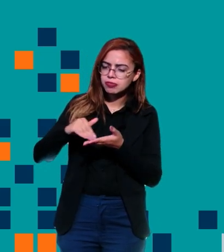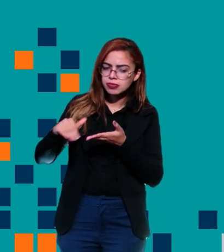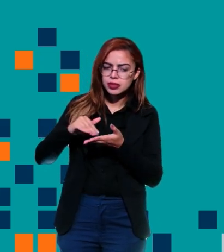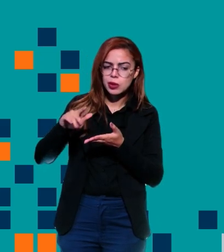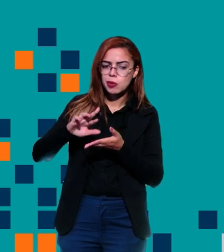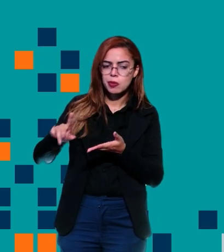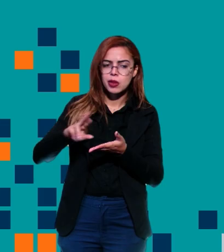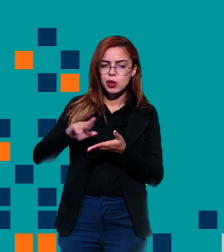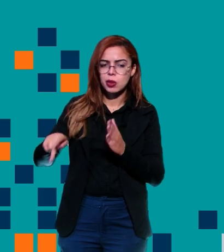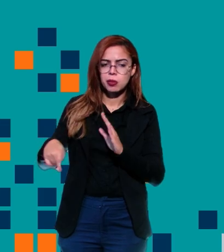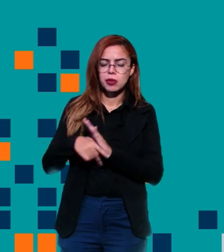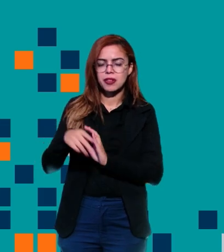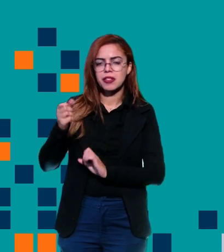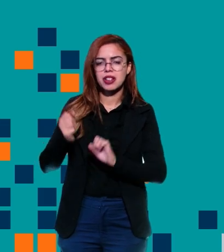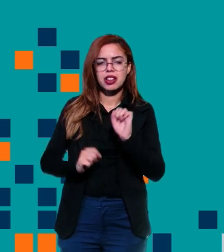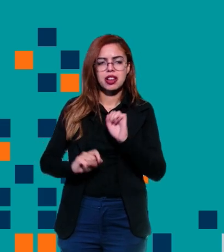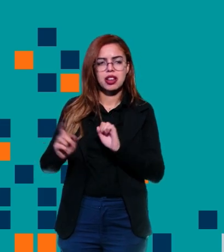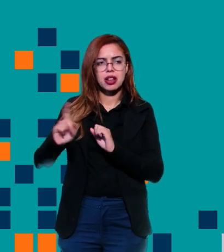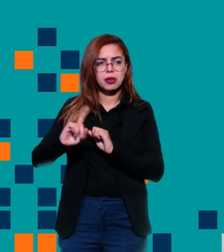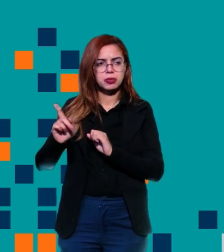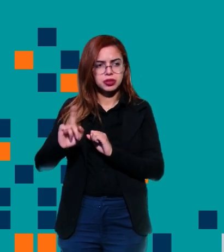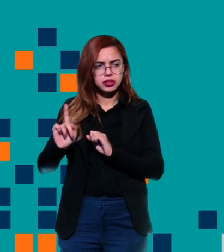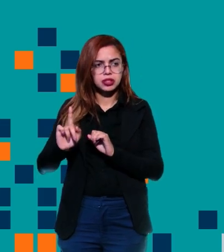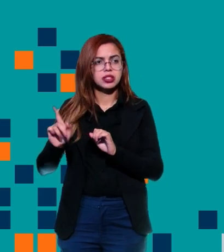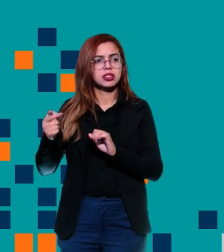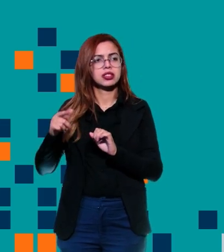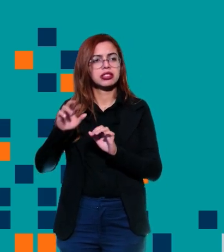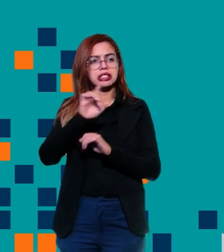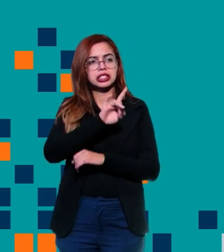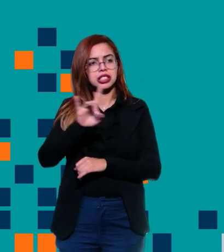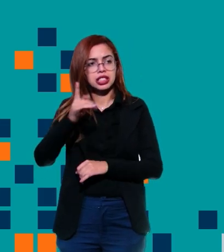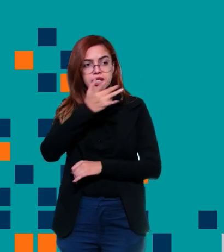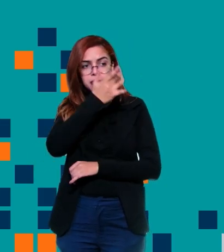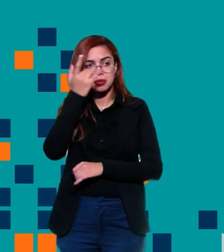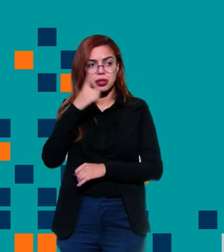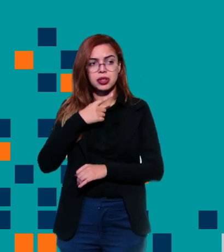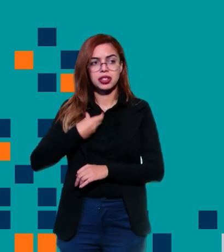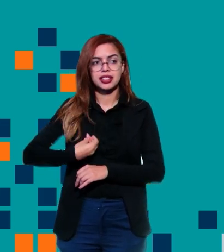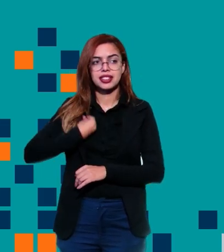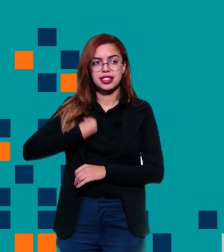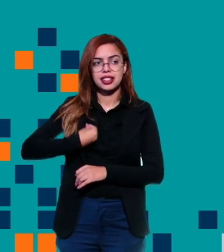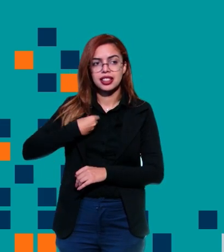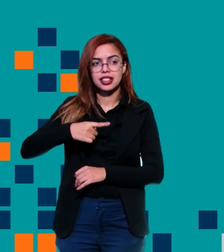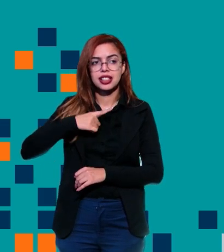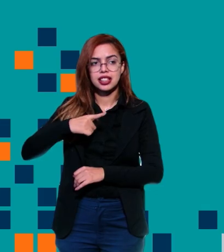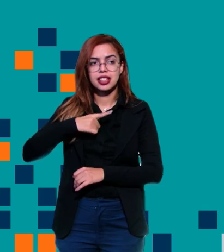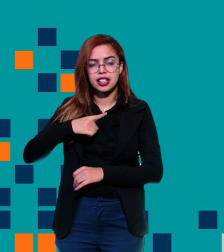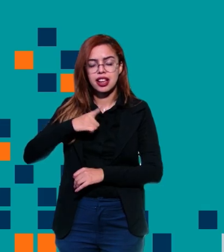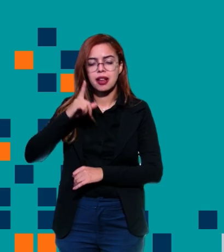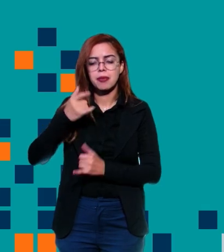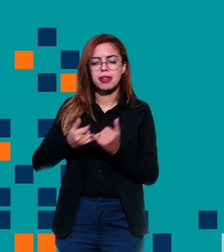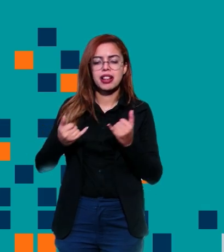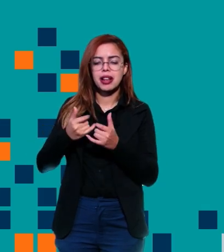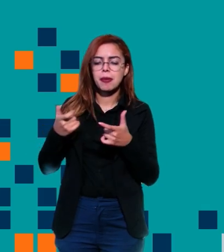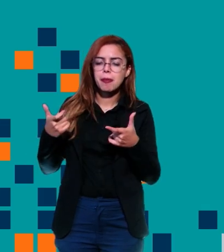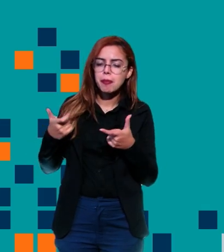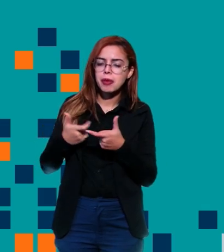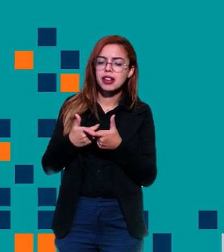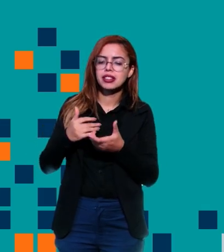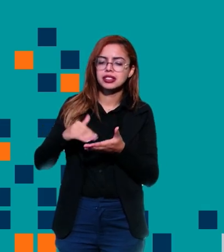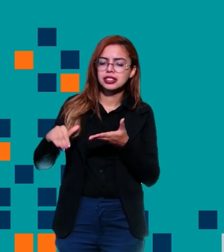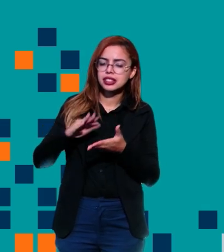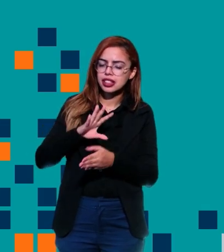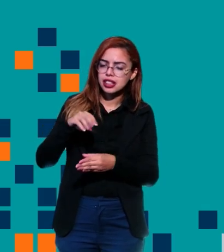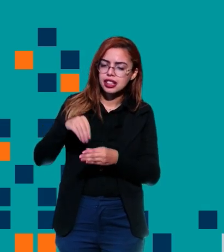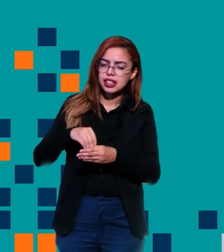uma fábrica. Então, cada sócio que eu tenho é como se fossem mini escritórios dentro do próprio